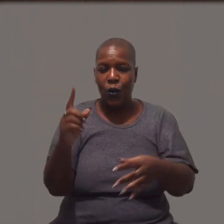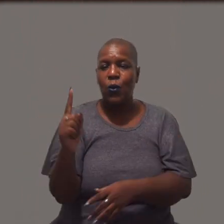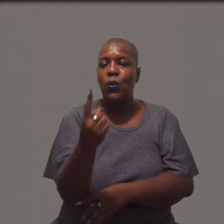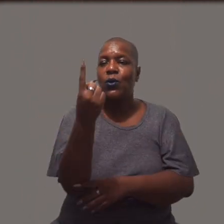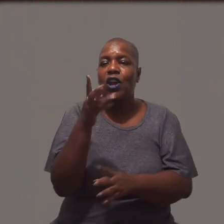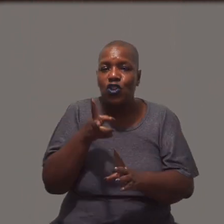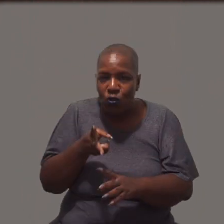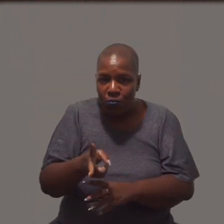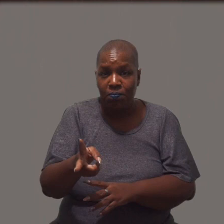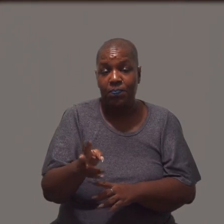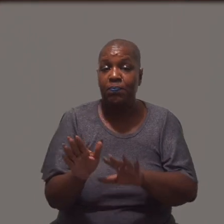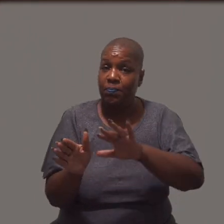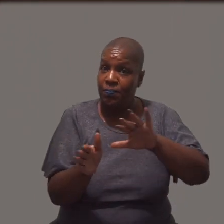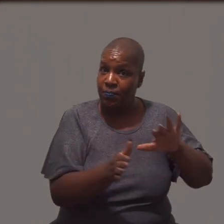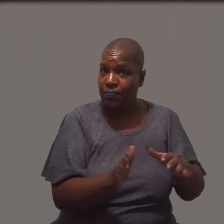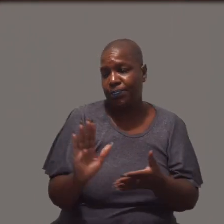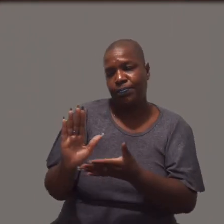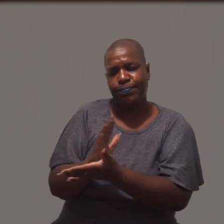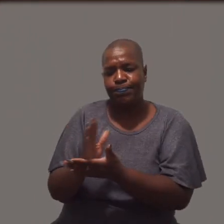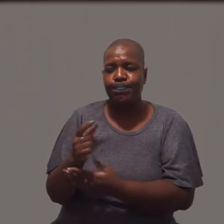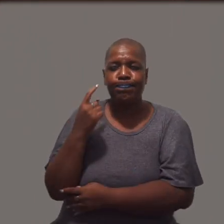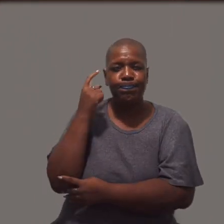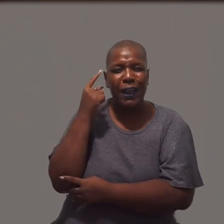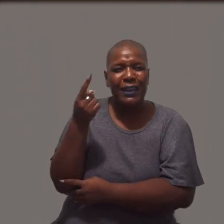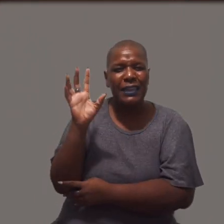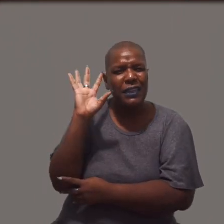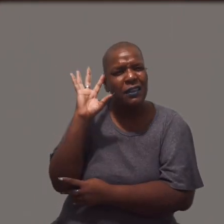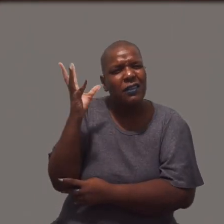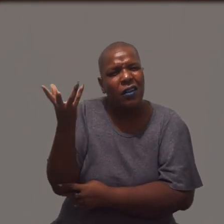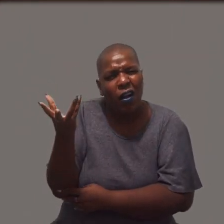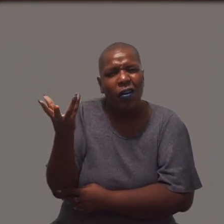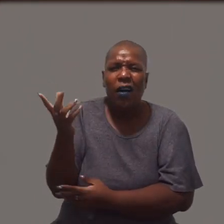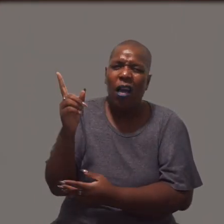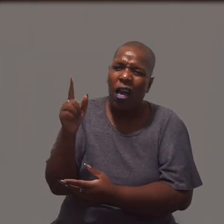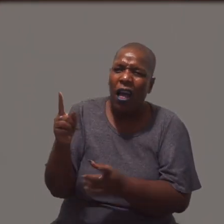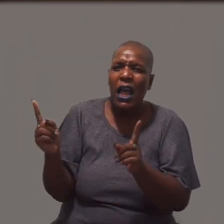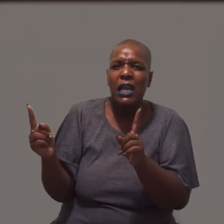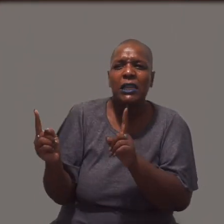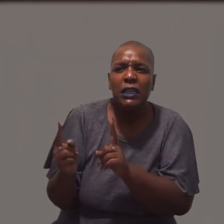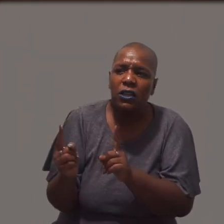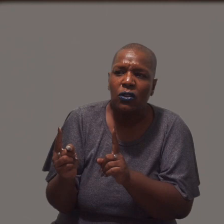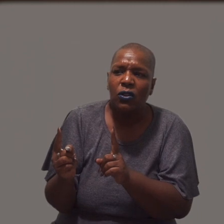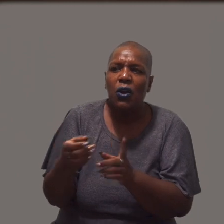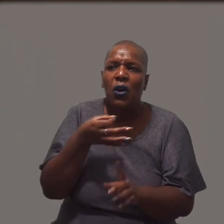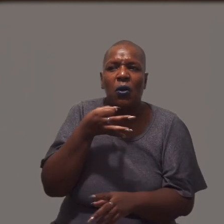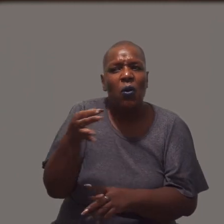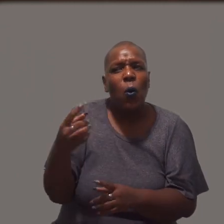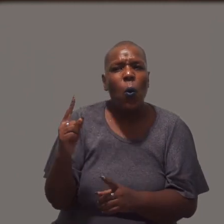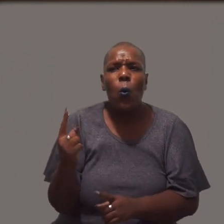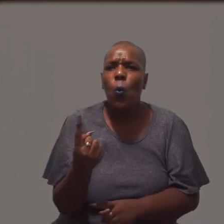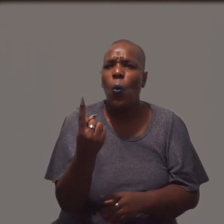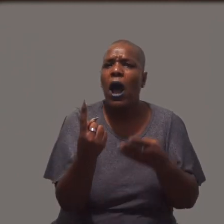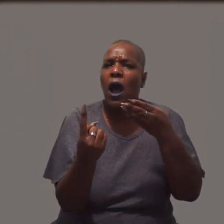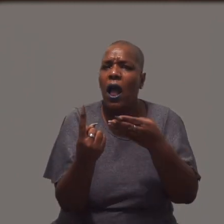unidade e continuidade. Embora alguns possam achar esta definição demasiado restritiva, argumentando